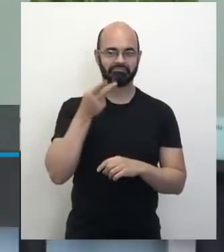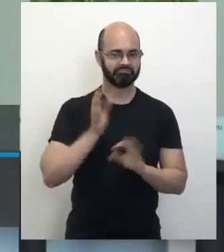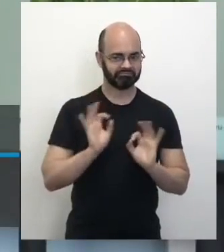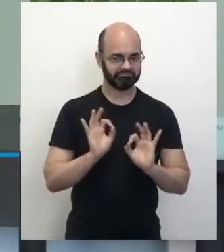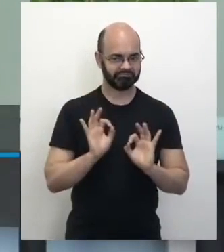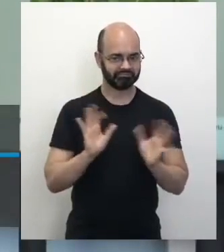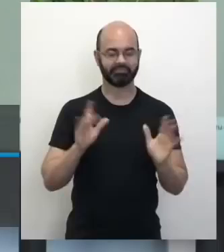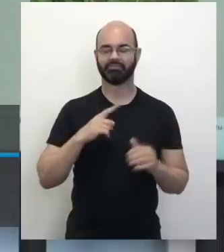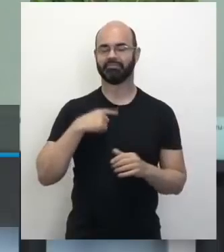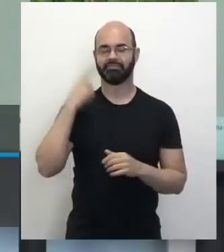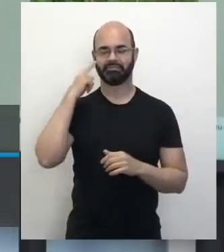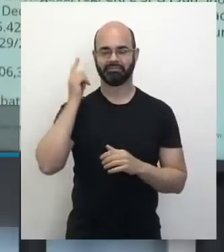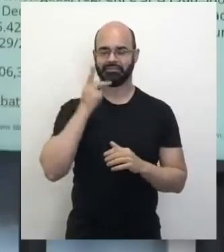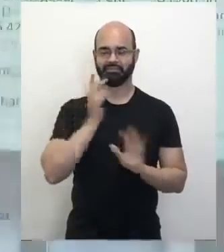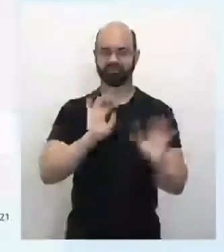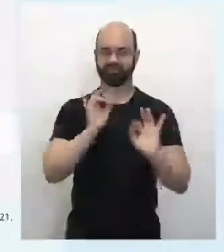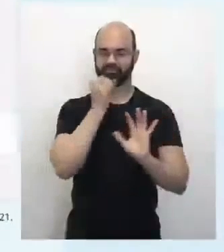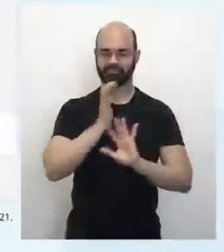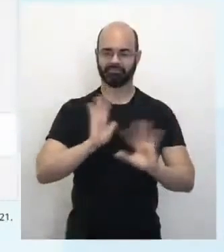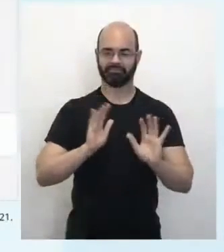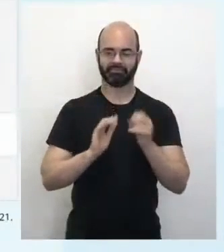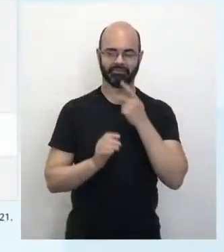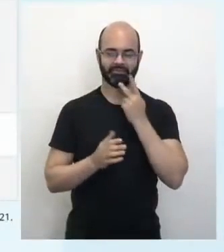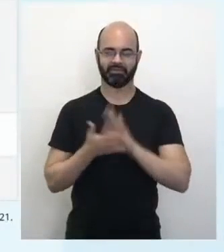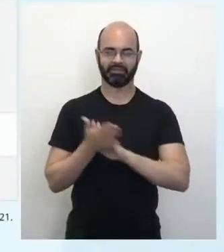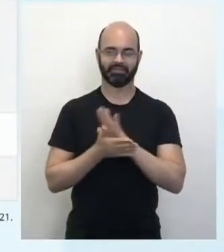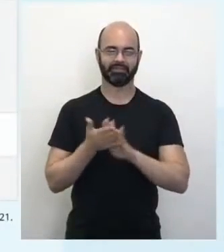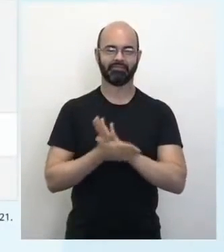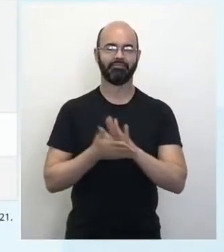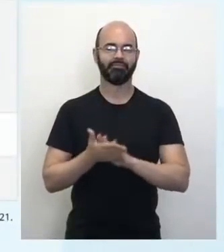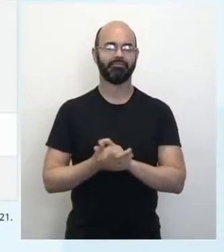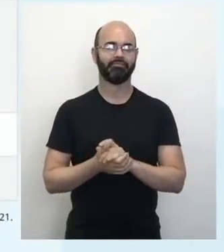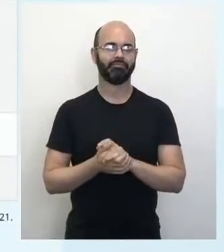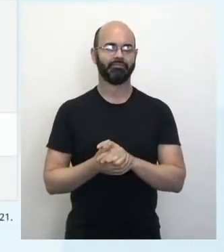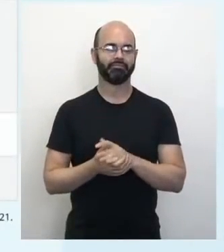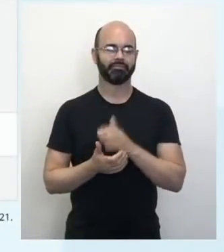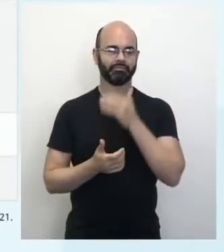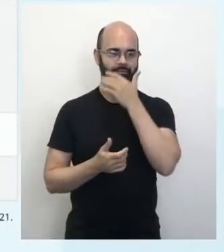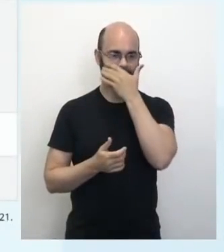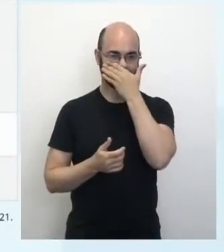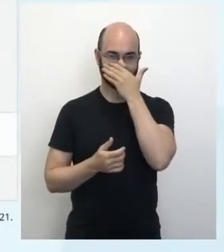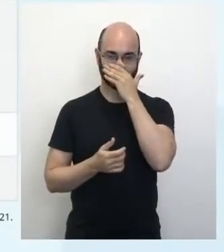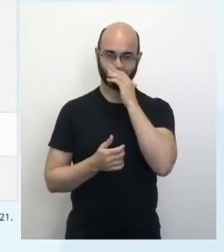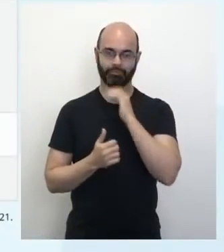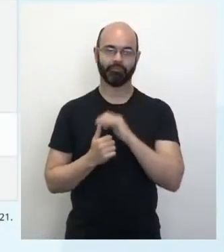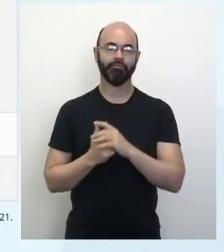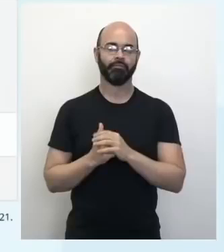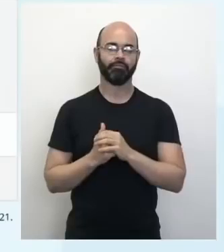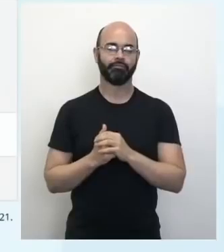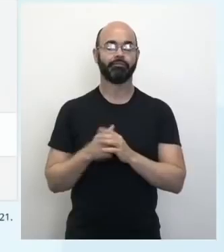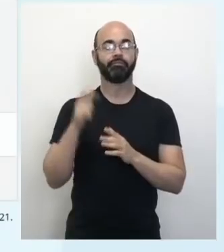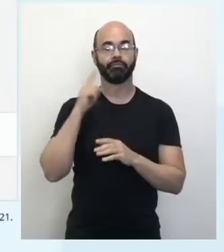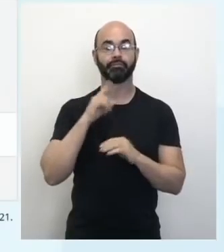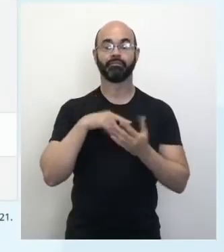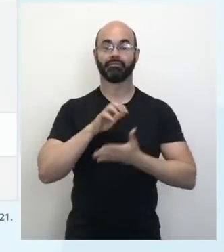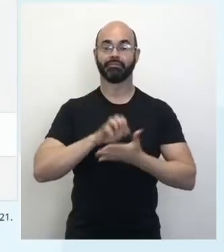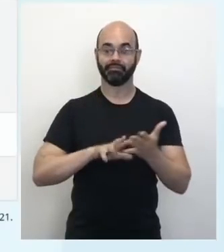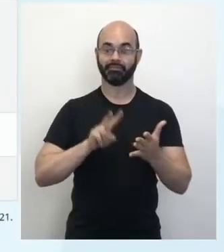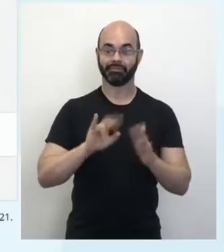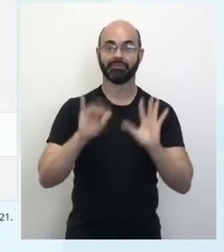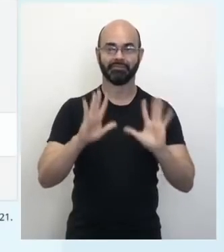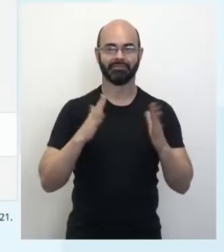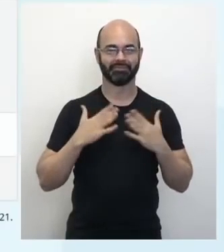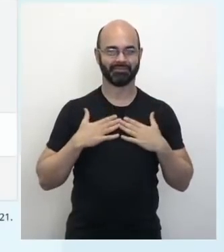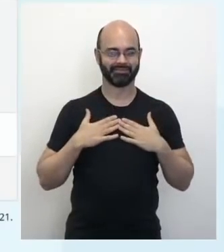tela. Aí nós temos lá a terra indígena, né? O Carlos já quer que vocês façam a atividade, mas calma, a gente já vai